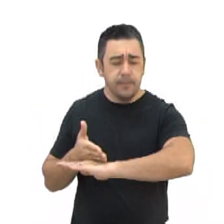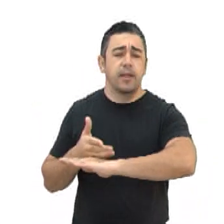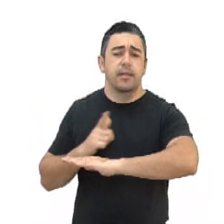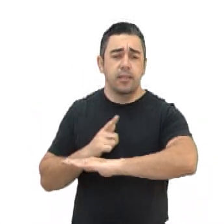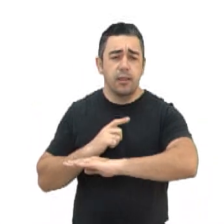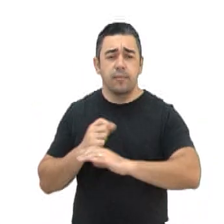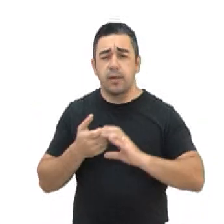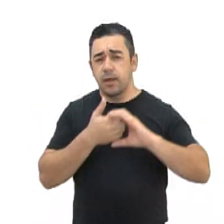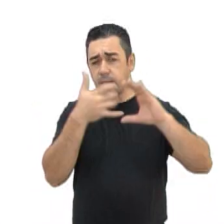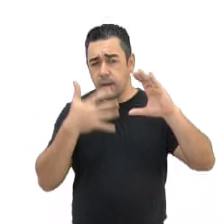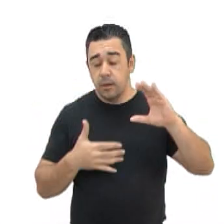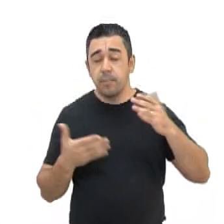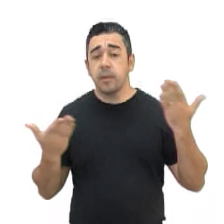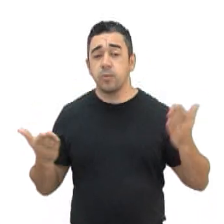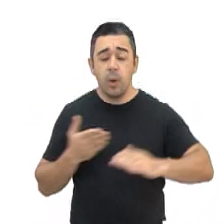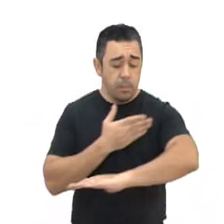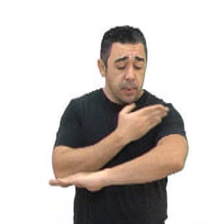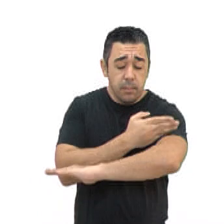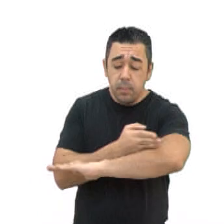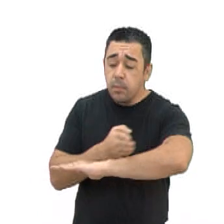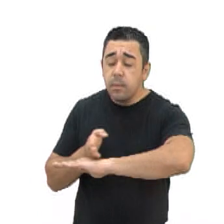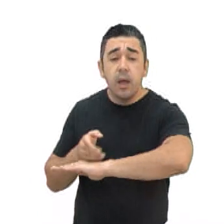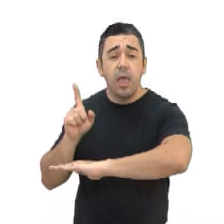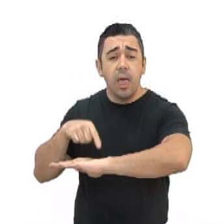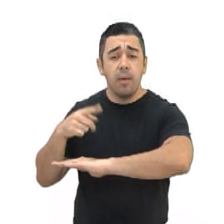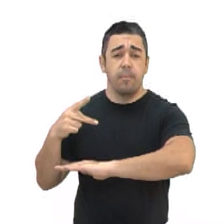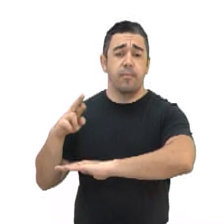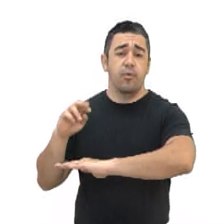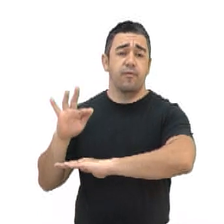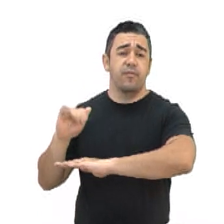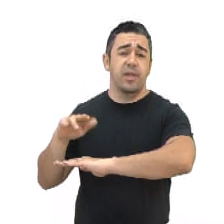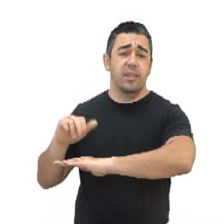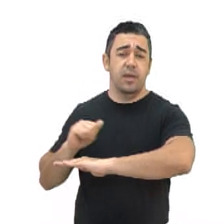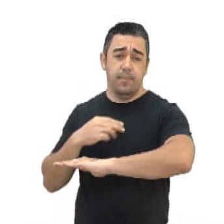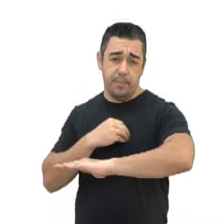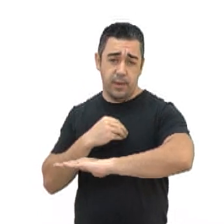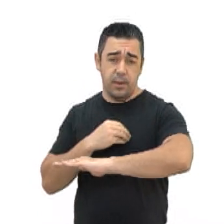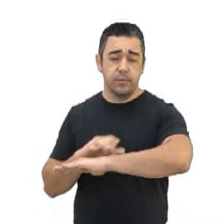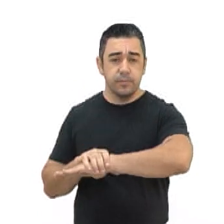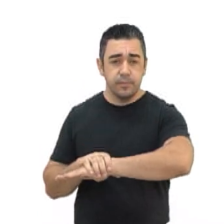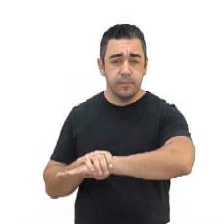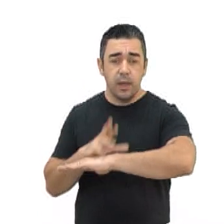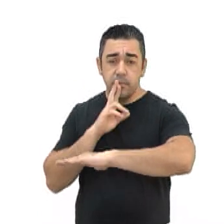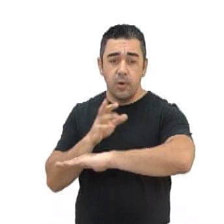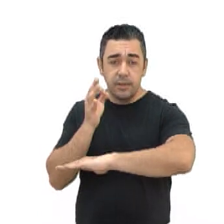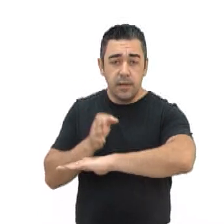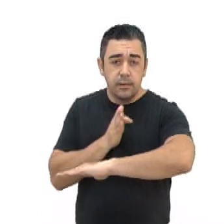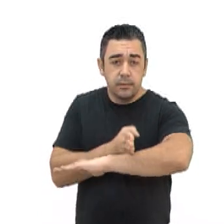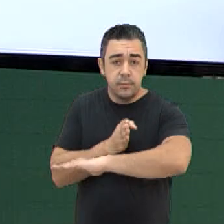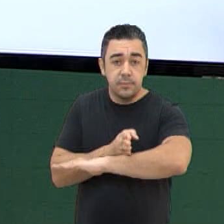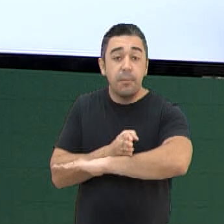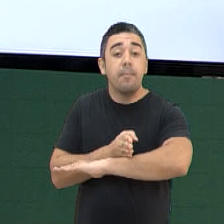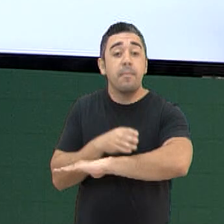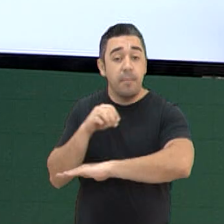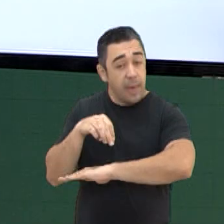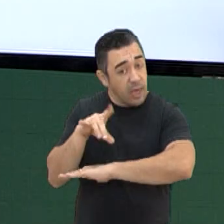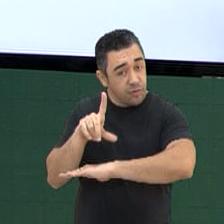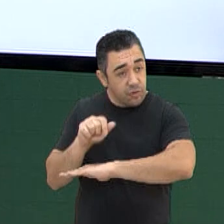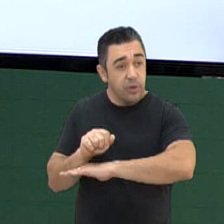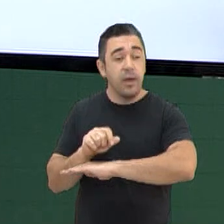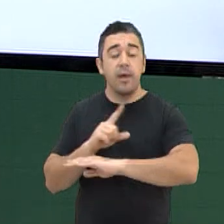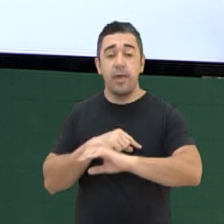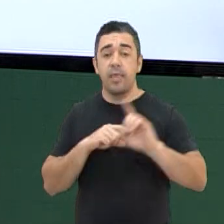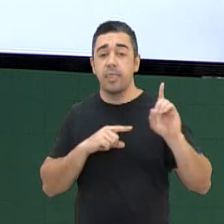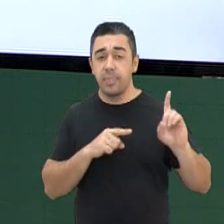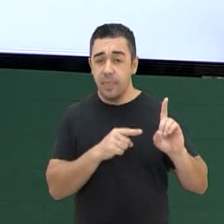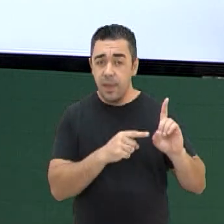características. Em qual período histórico a dança foi considerada profana? A resposta correta é a letra D, Idade Média.